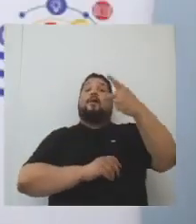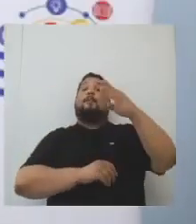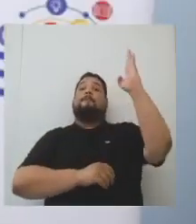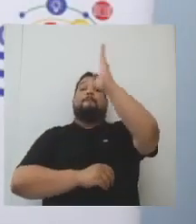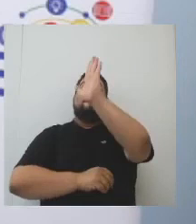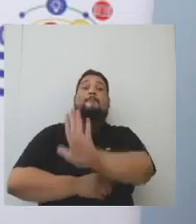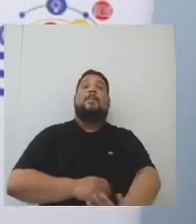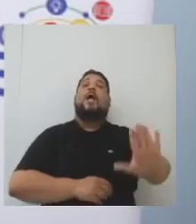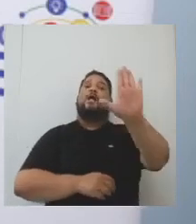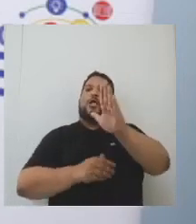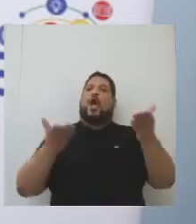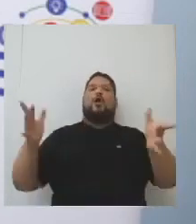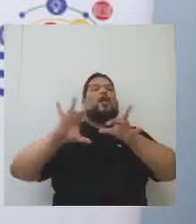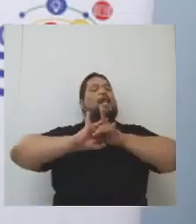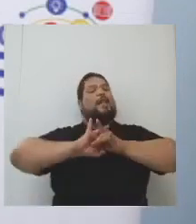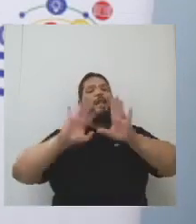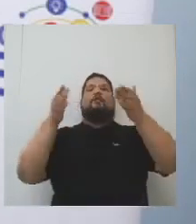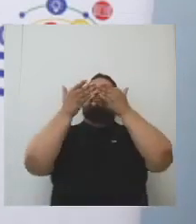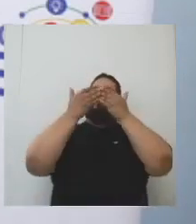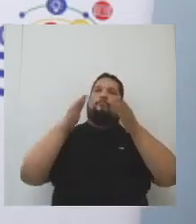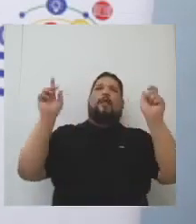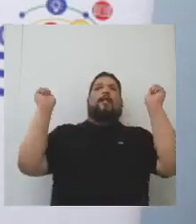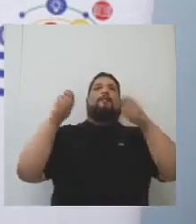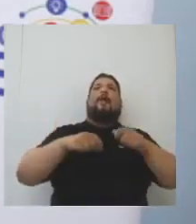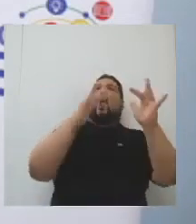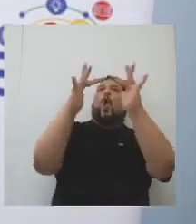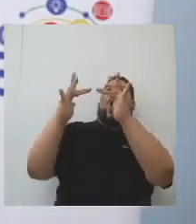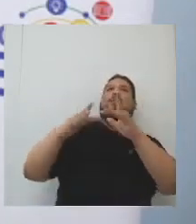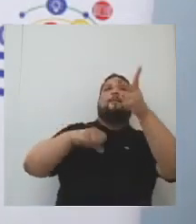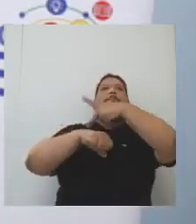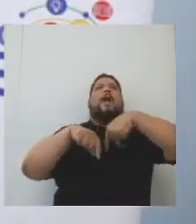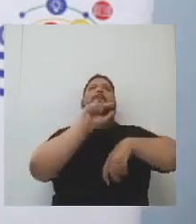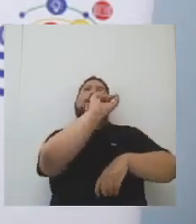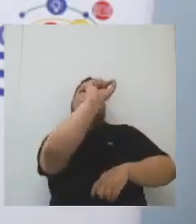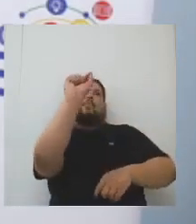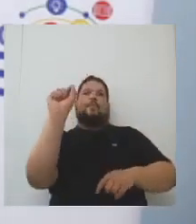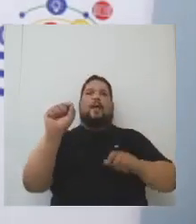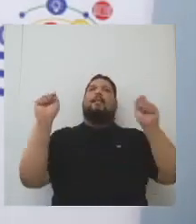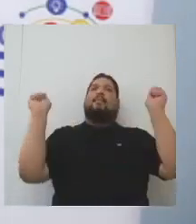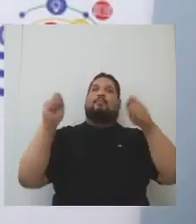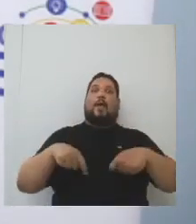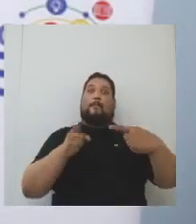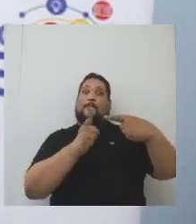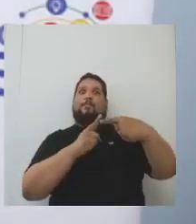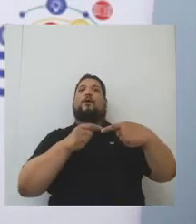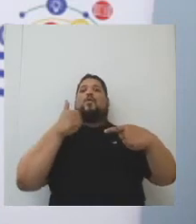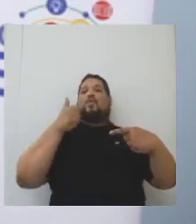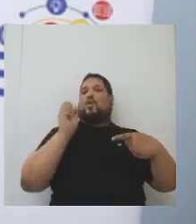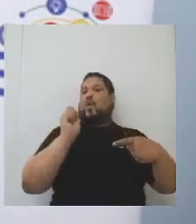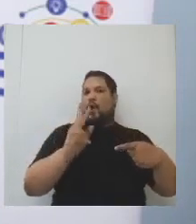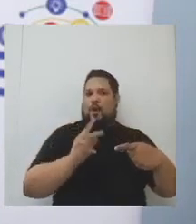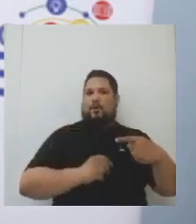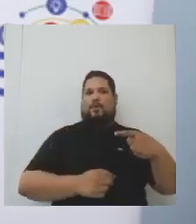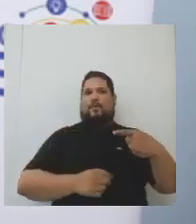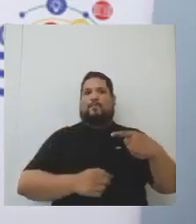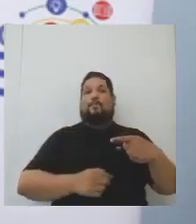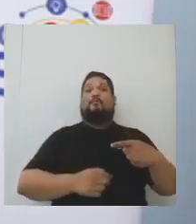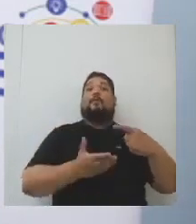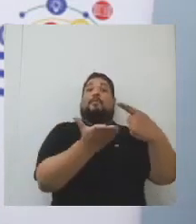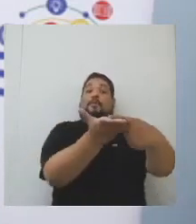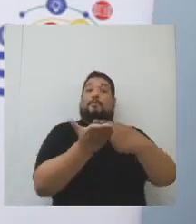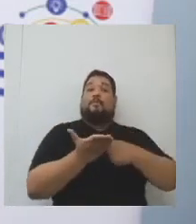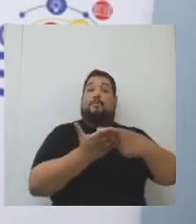Brasil agora estaria liberada para negociar com qualquer país. Esse é o primeiro ponto, tá certo? Fim do